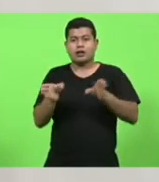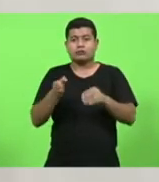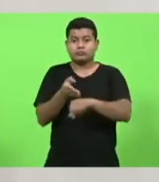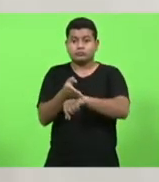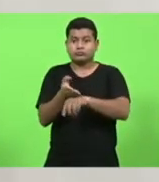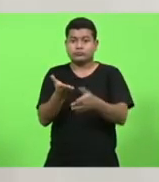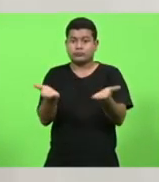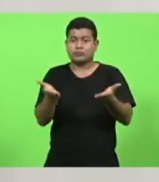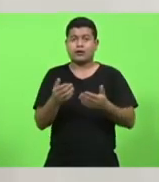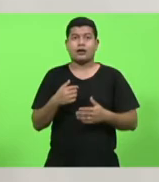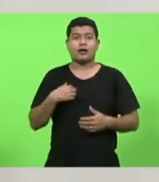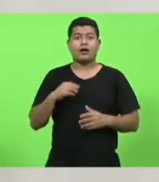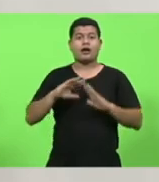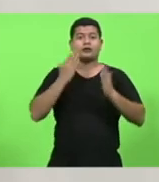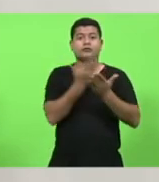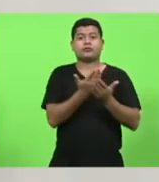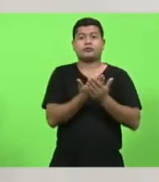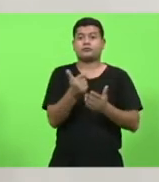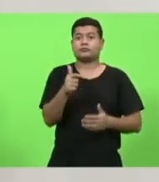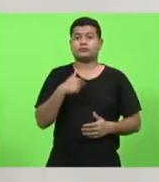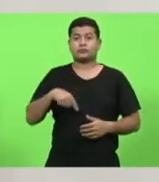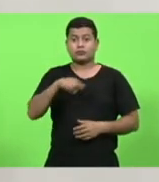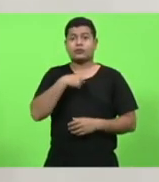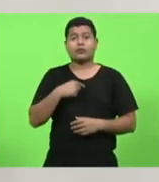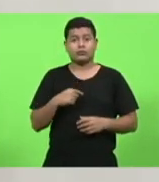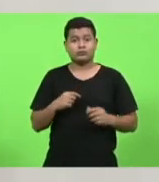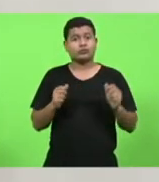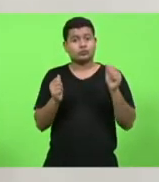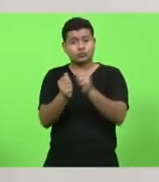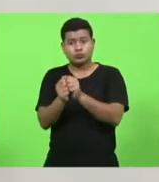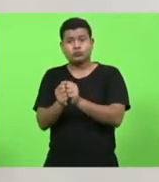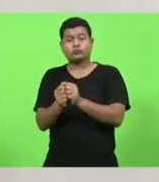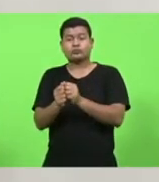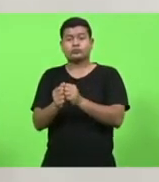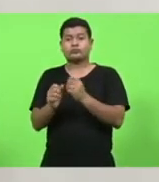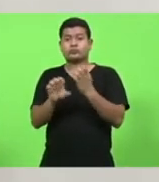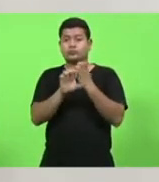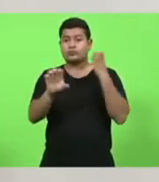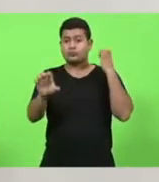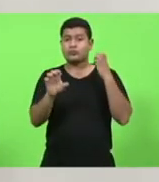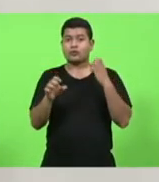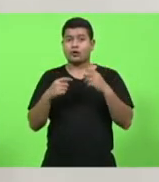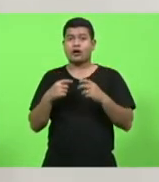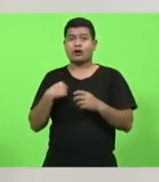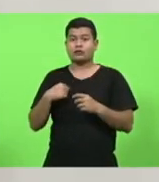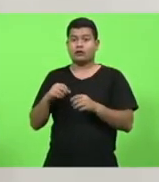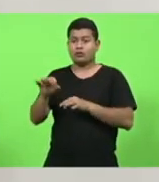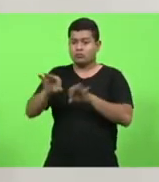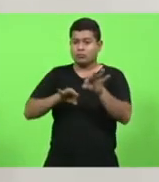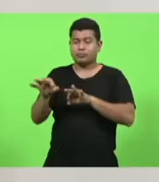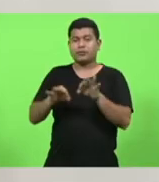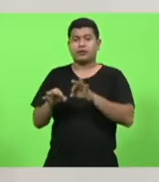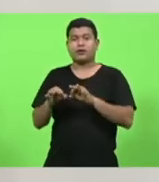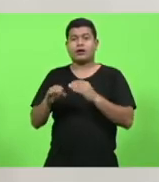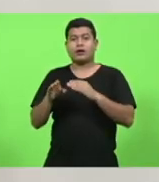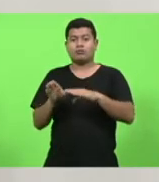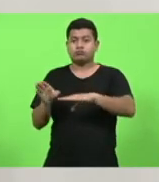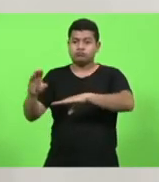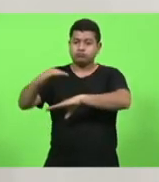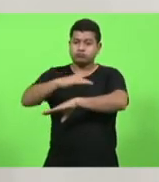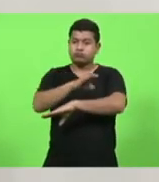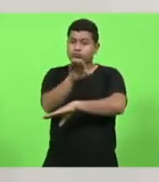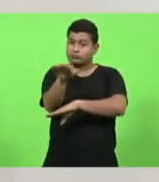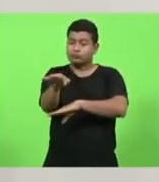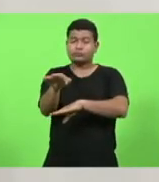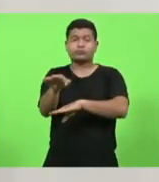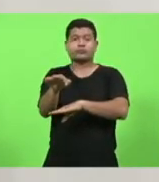não tem. E nós fizemos um mutirão, junto com o pessoal da engenharia, e fizemos algumas rampas. Mas a gente precisa de uma atuação mais célere,